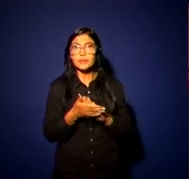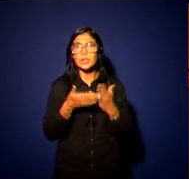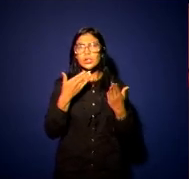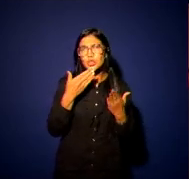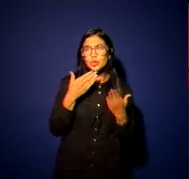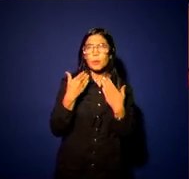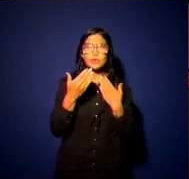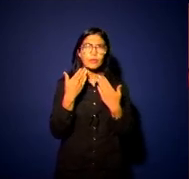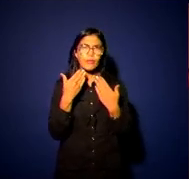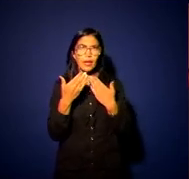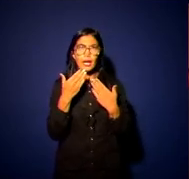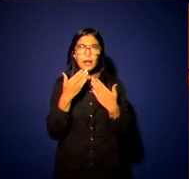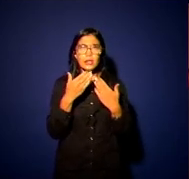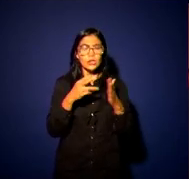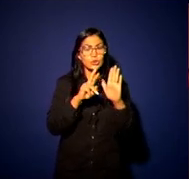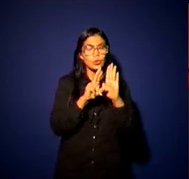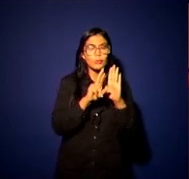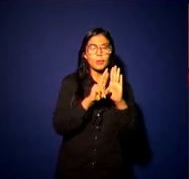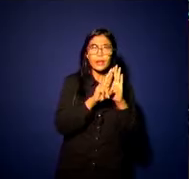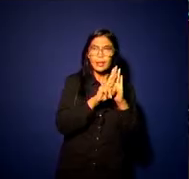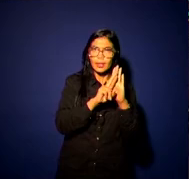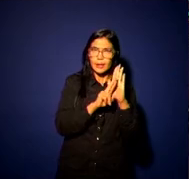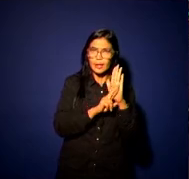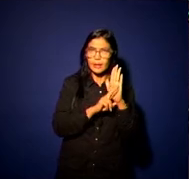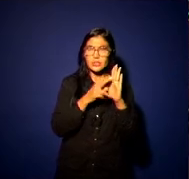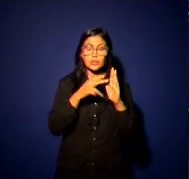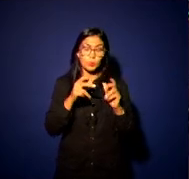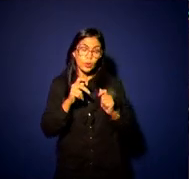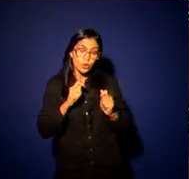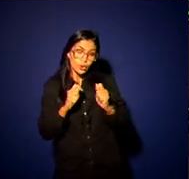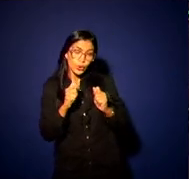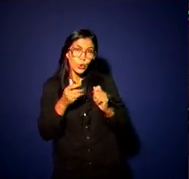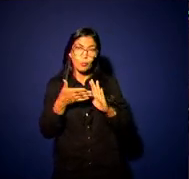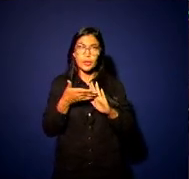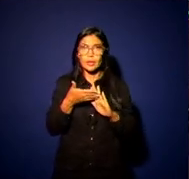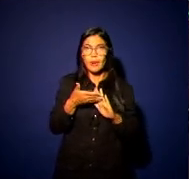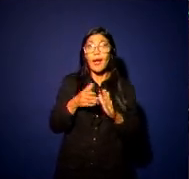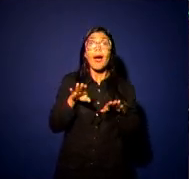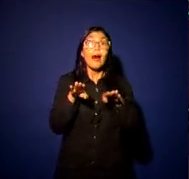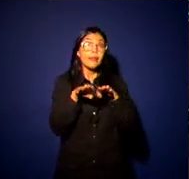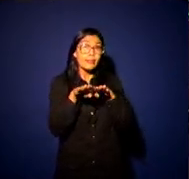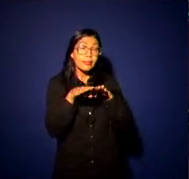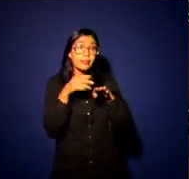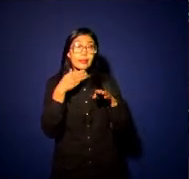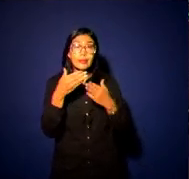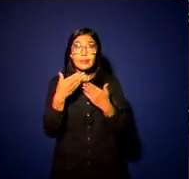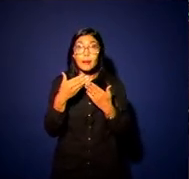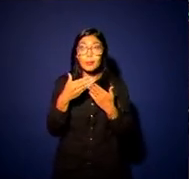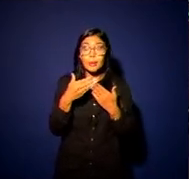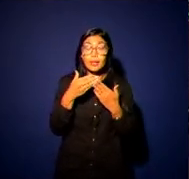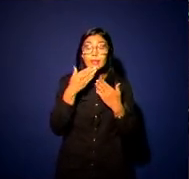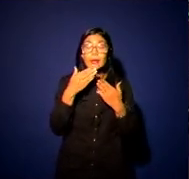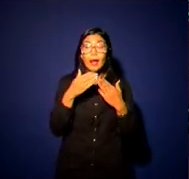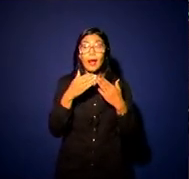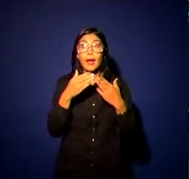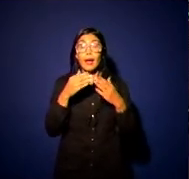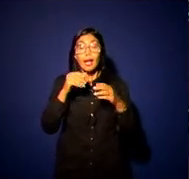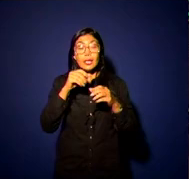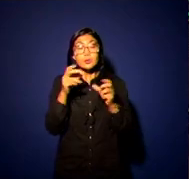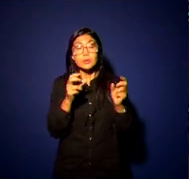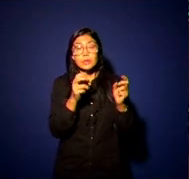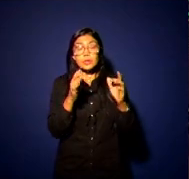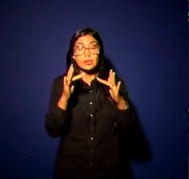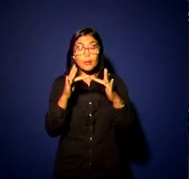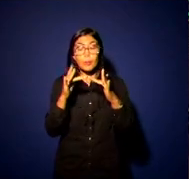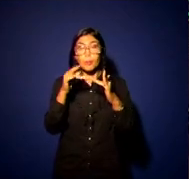sobre a nova regulamentação da Lei da Liberdade Econômica teve a questão do Marco legal das startups teve aguardada